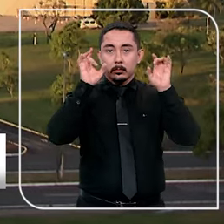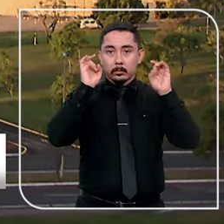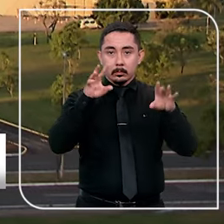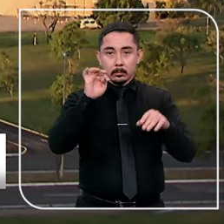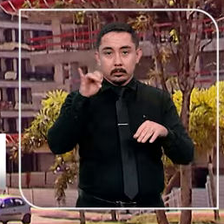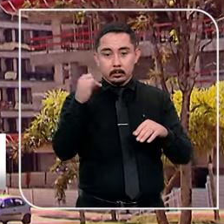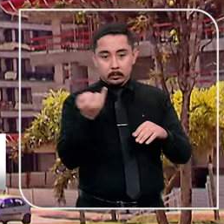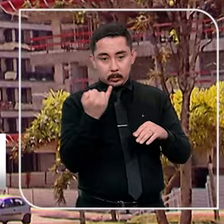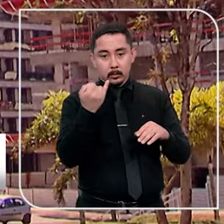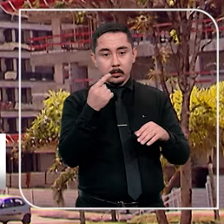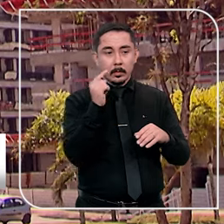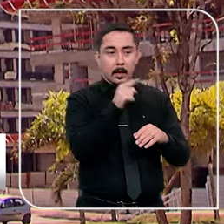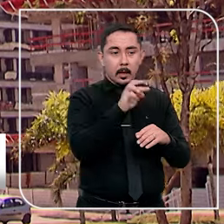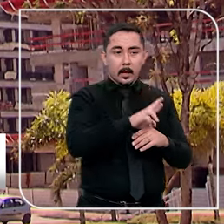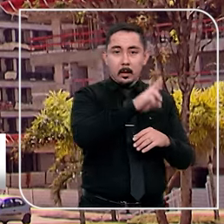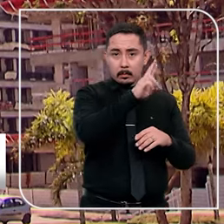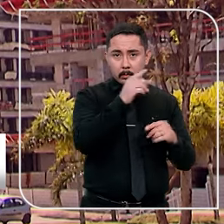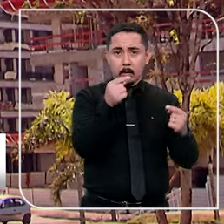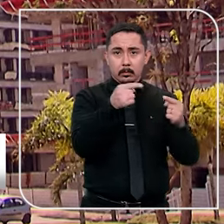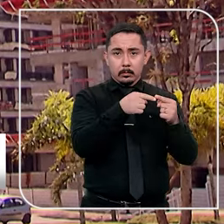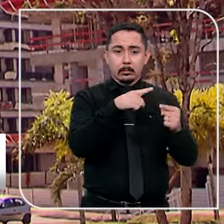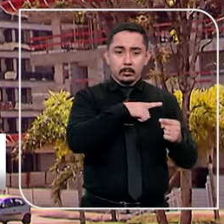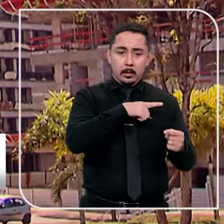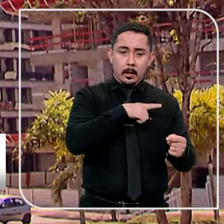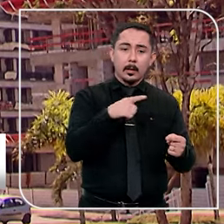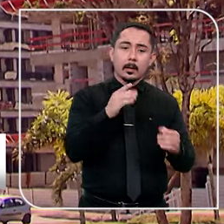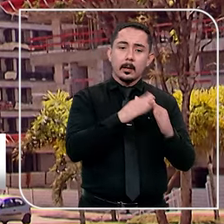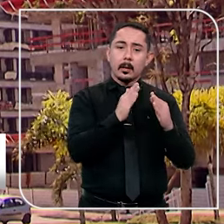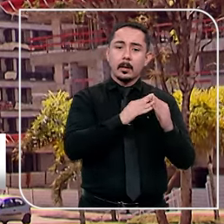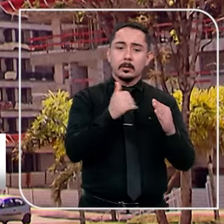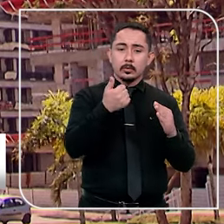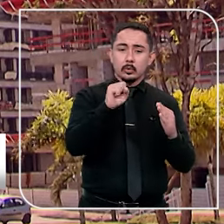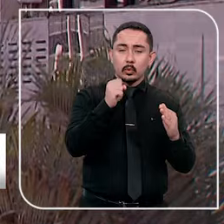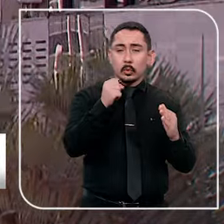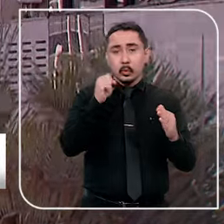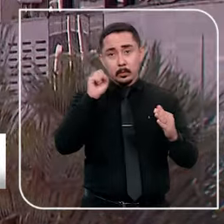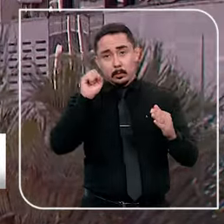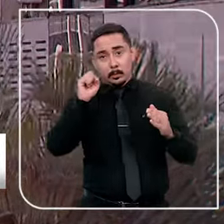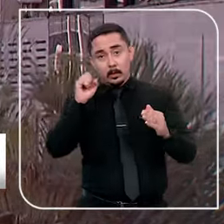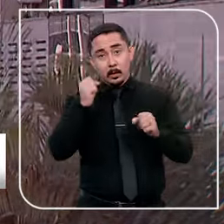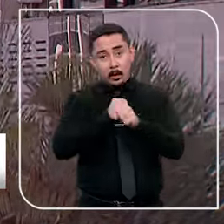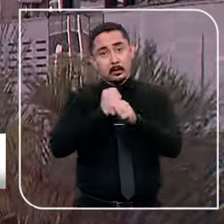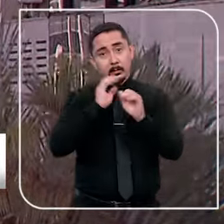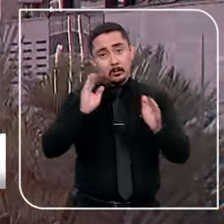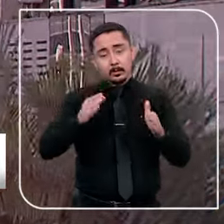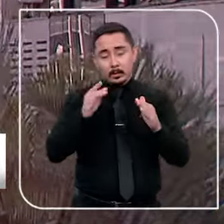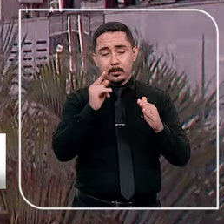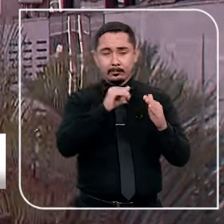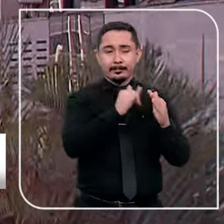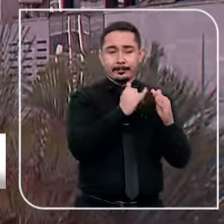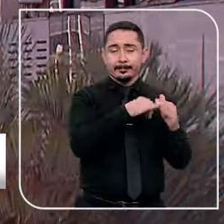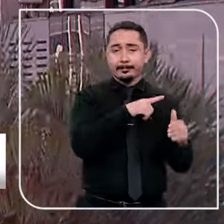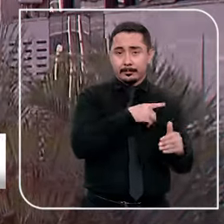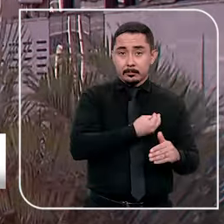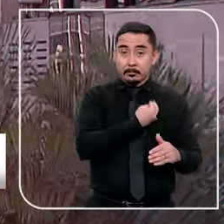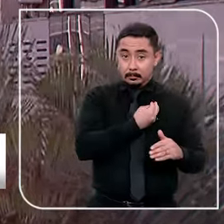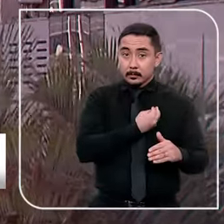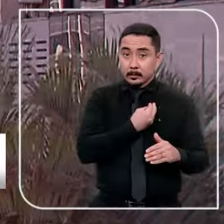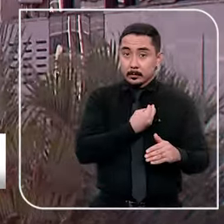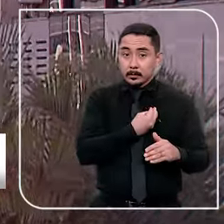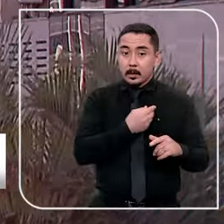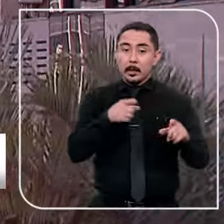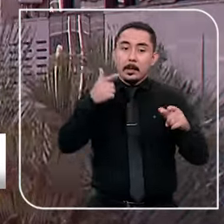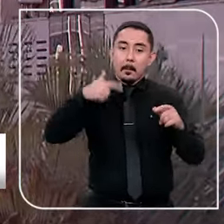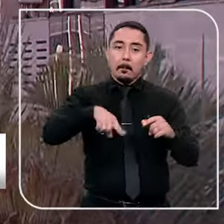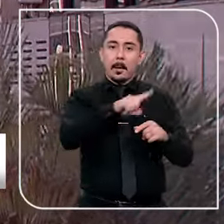STJ a proprietária afirmou que reside há mais de 18 anos no imóvel que é bem de família e que as exceções legais devem